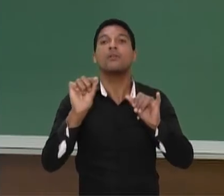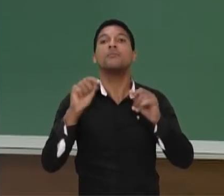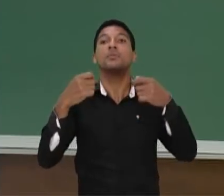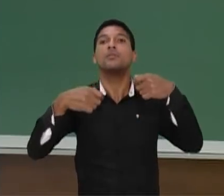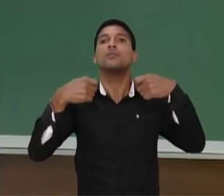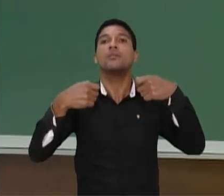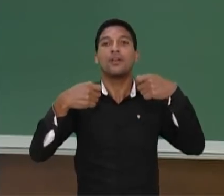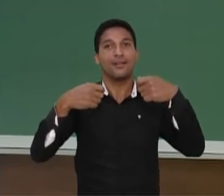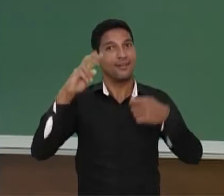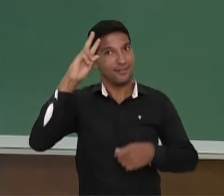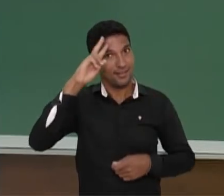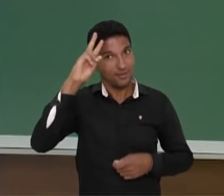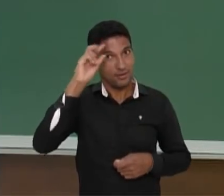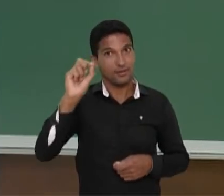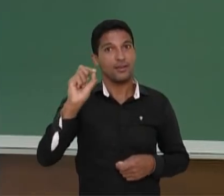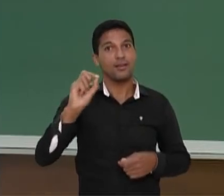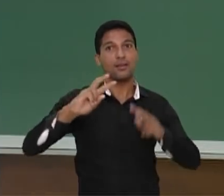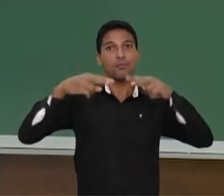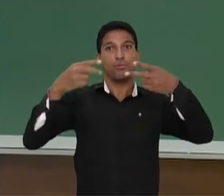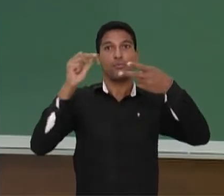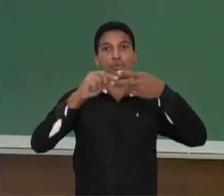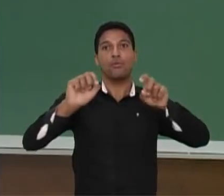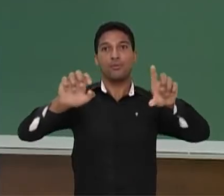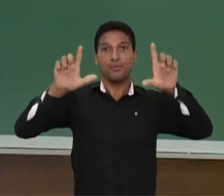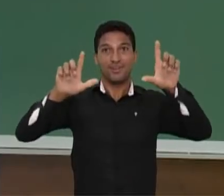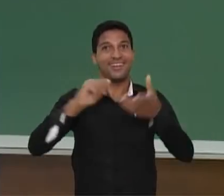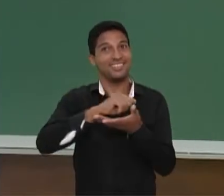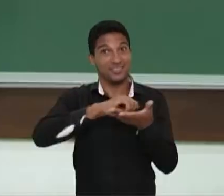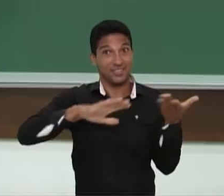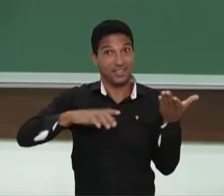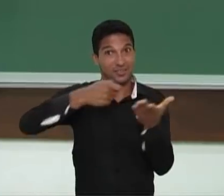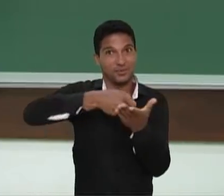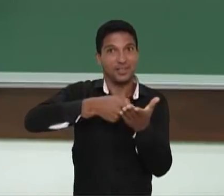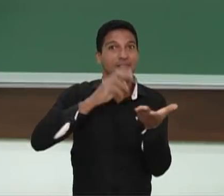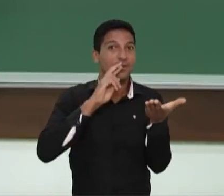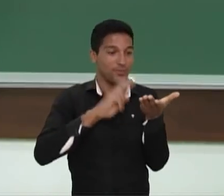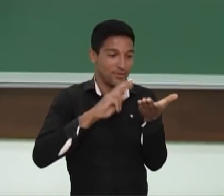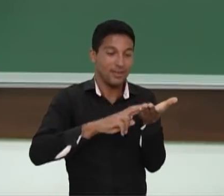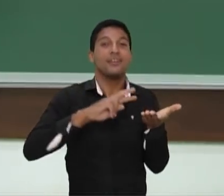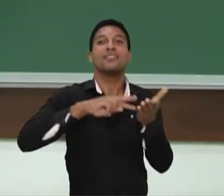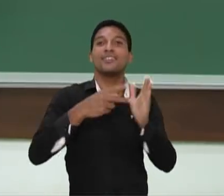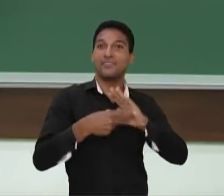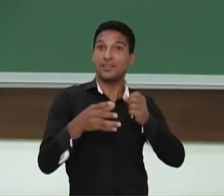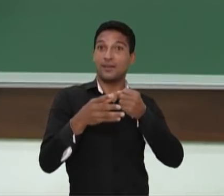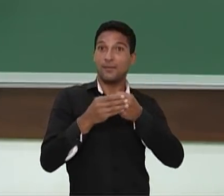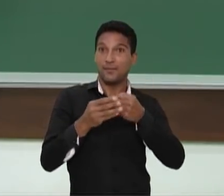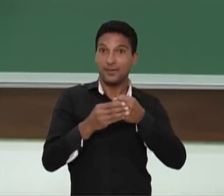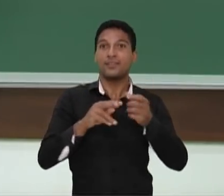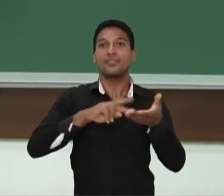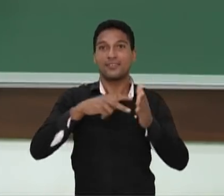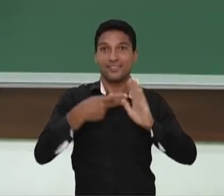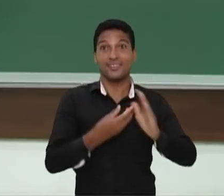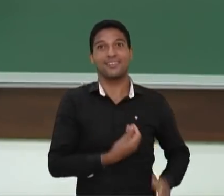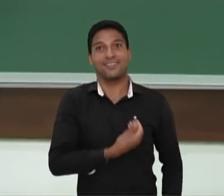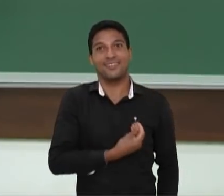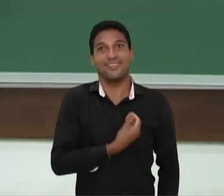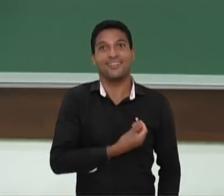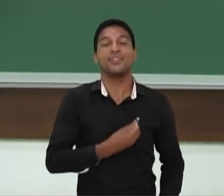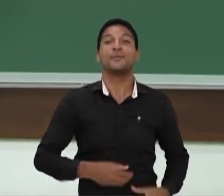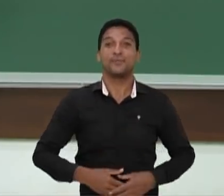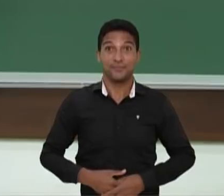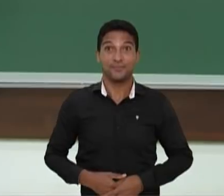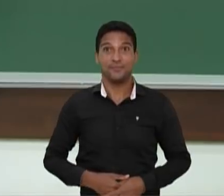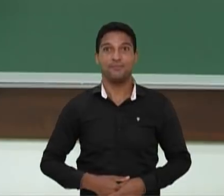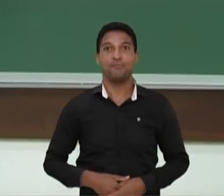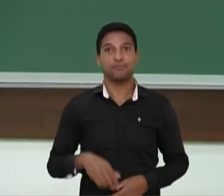Classroom. Valem presença e conhecimento. E para vocês que estão fazendo as aulas pela televisão, a mesma coisa, né?